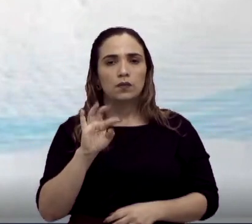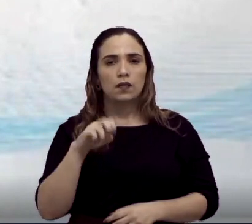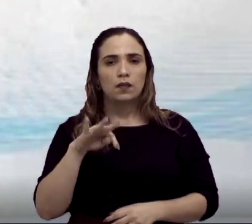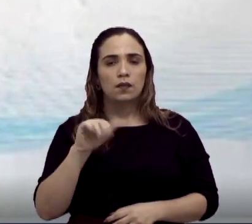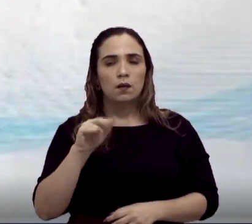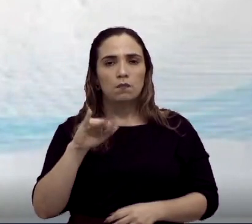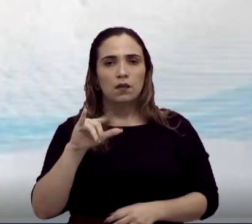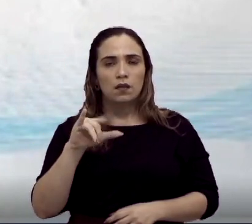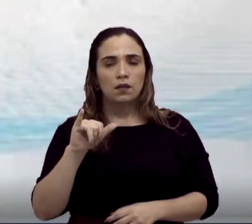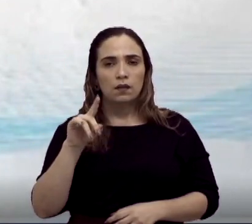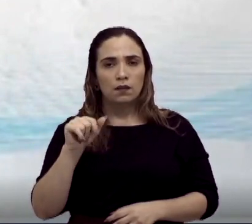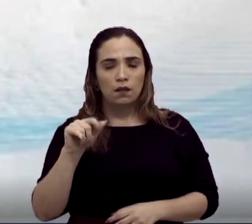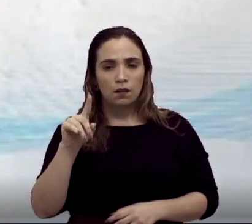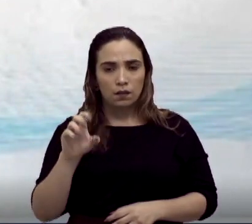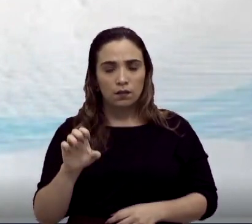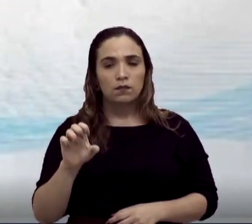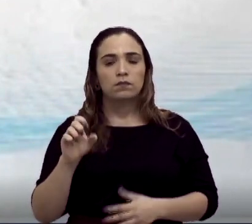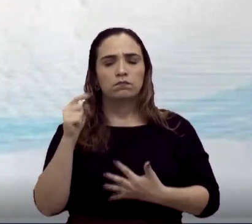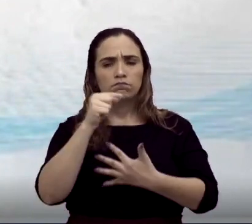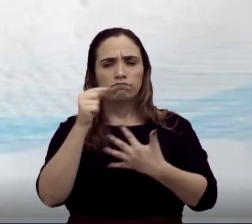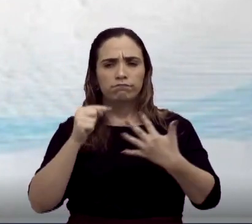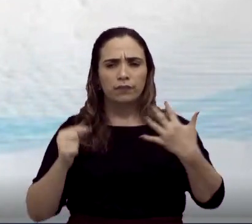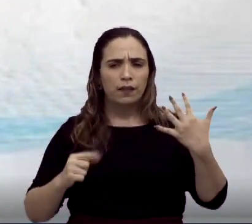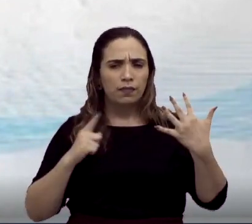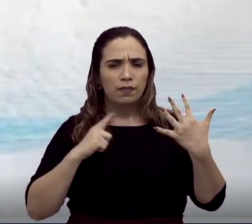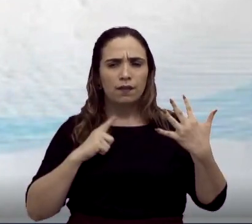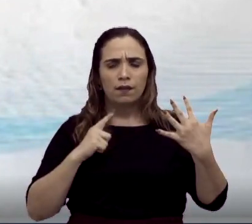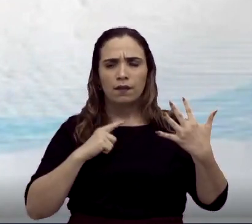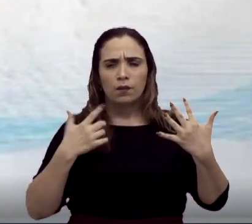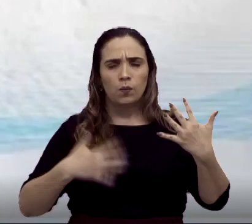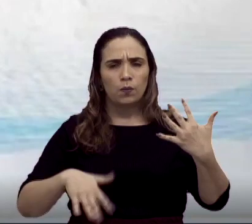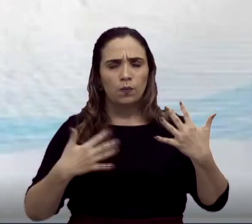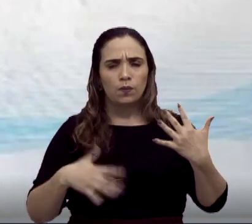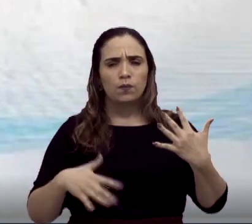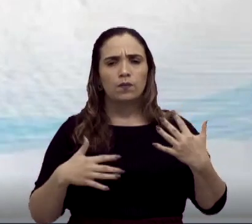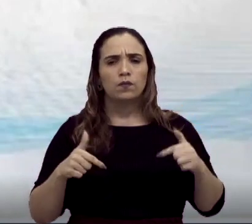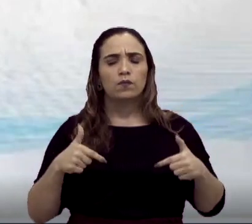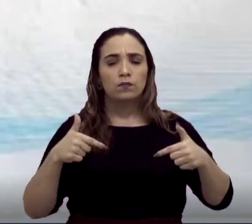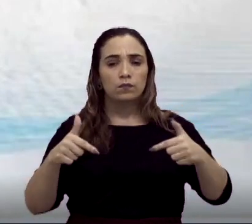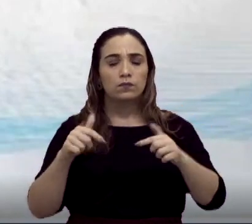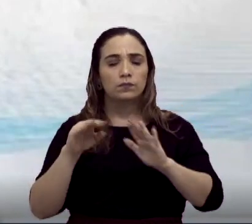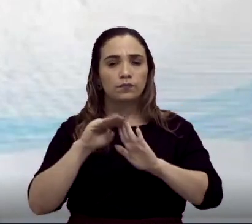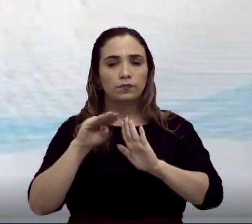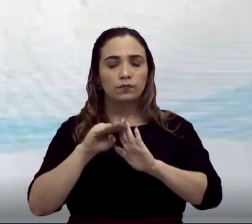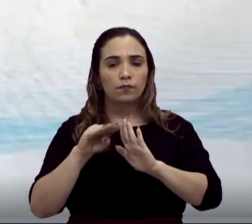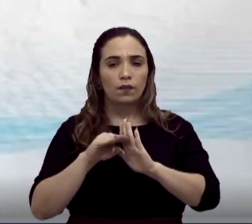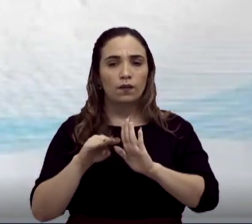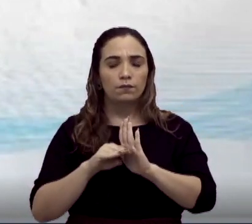tempo atrás, e são várias ações aí de uma agenda